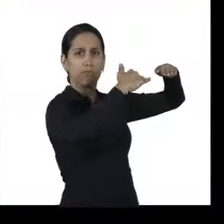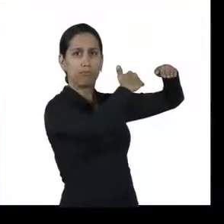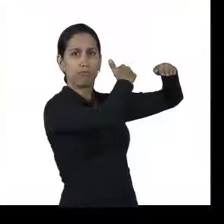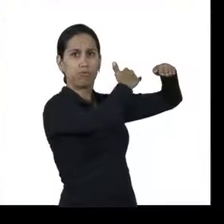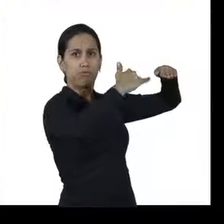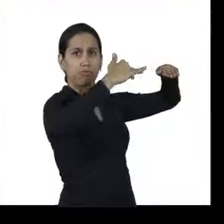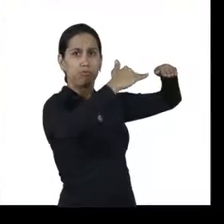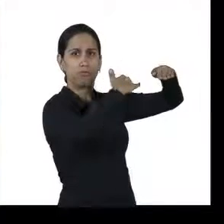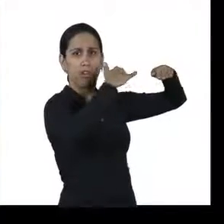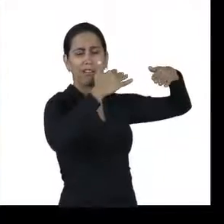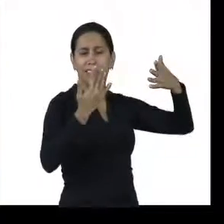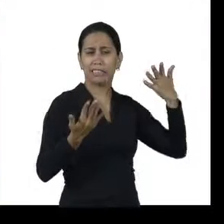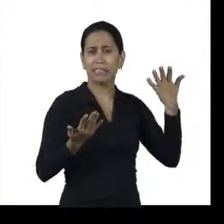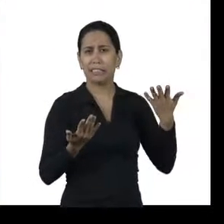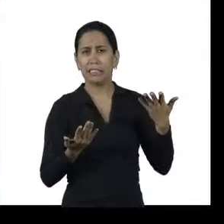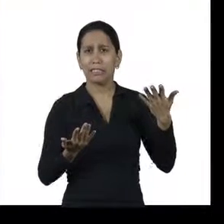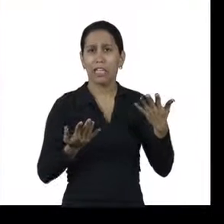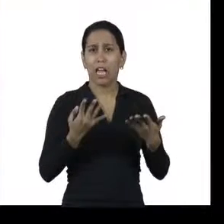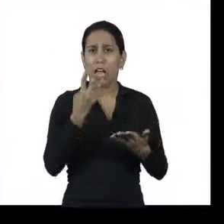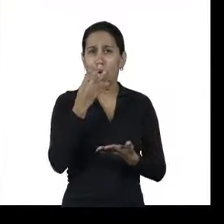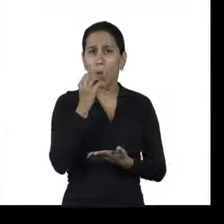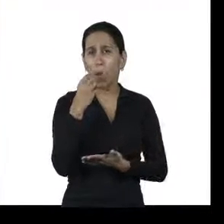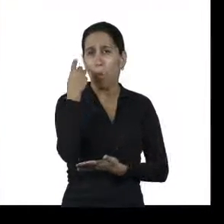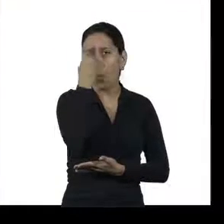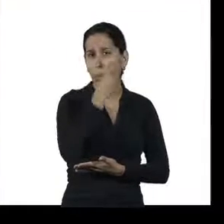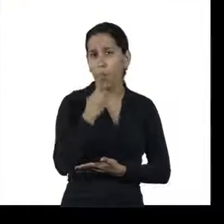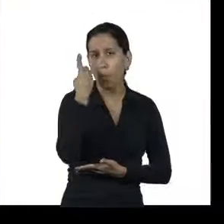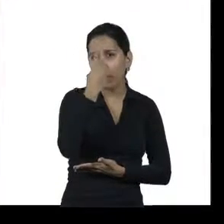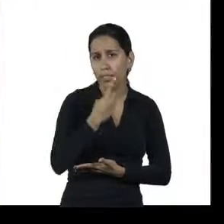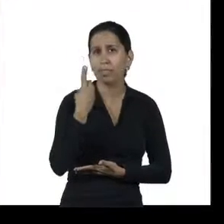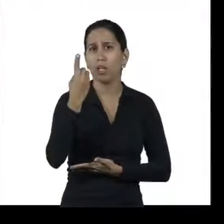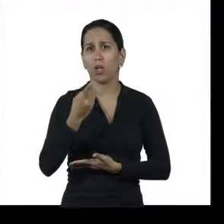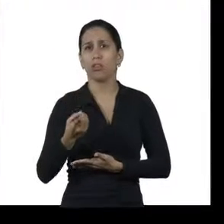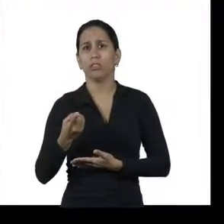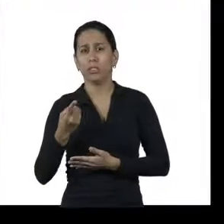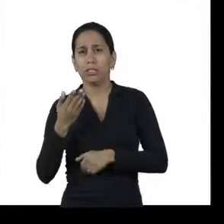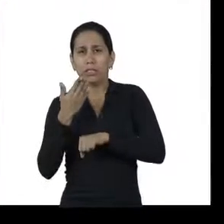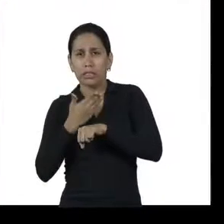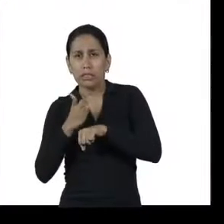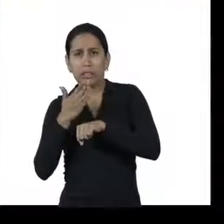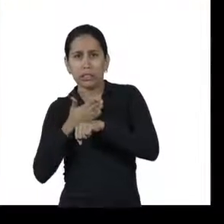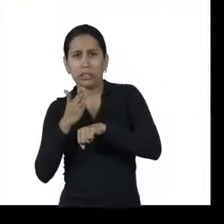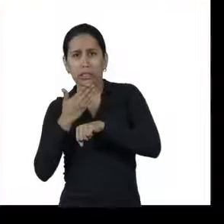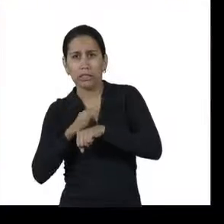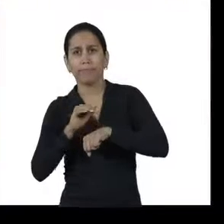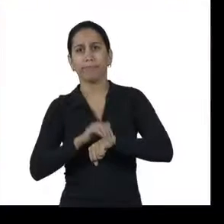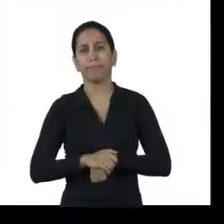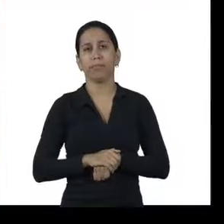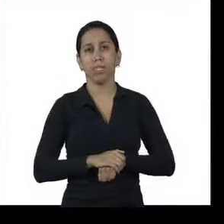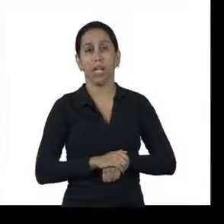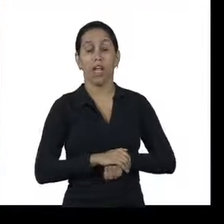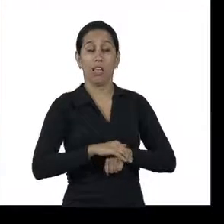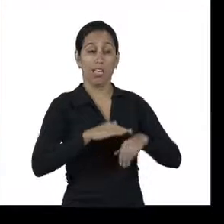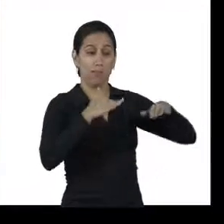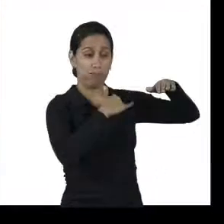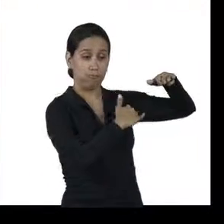superfície, a duração é de 40 horas para a tarefa realizada em superfície e 48 para o